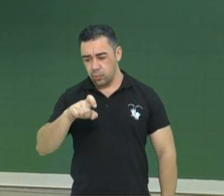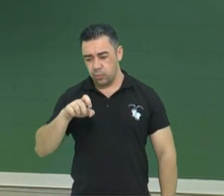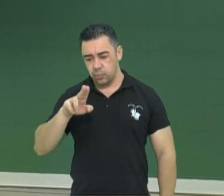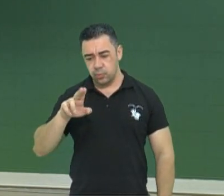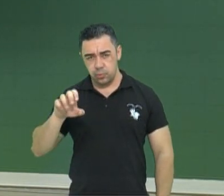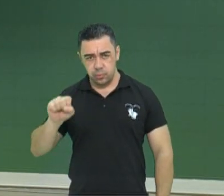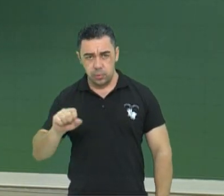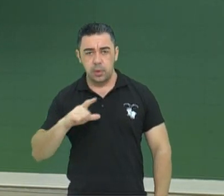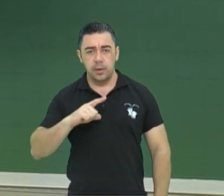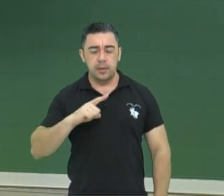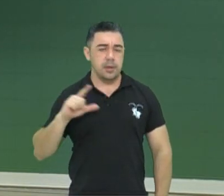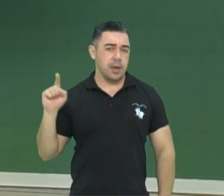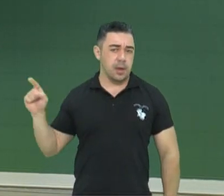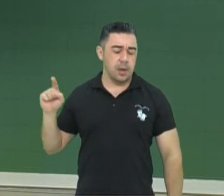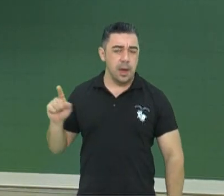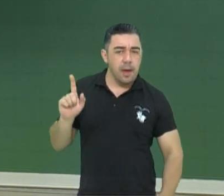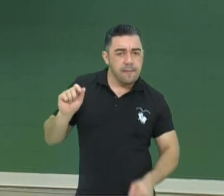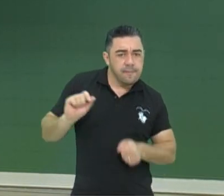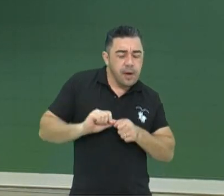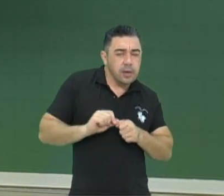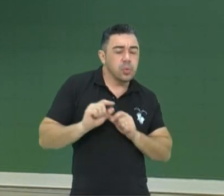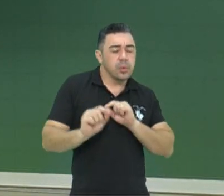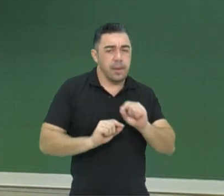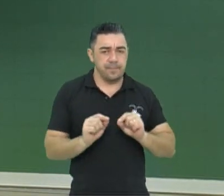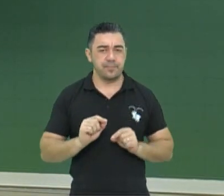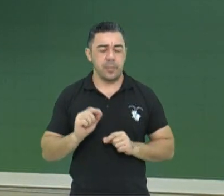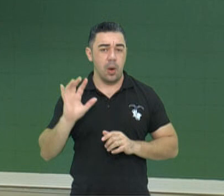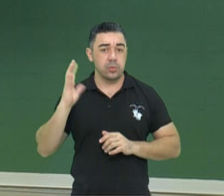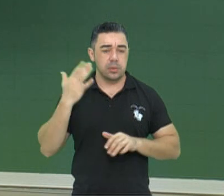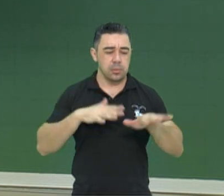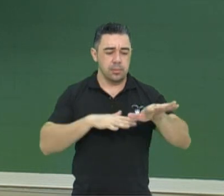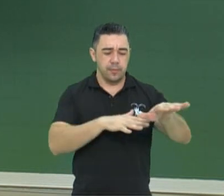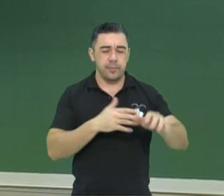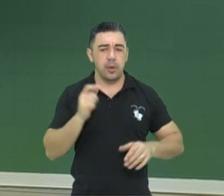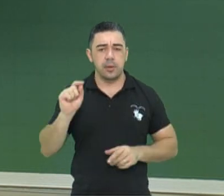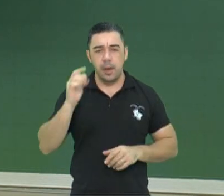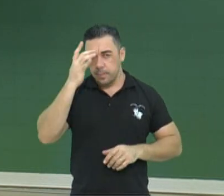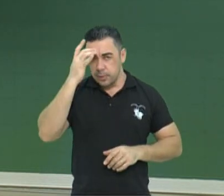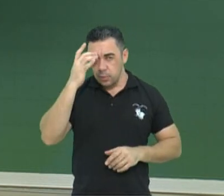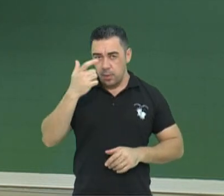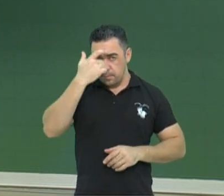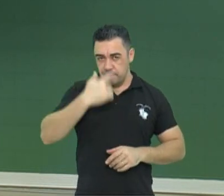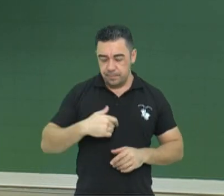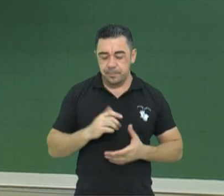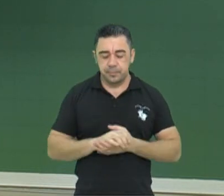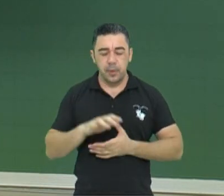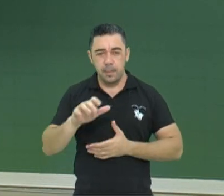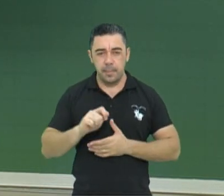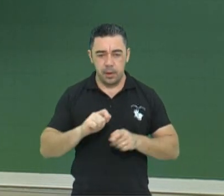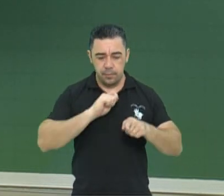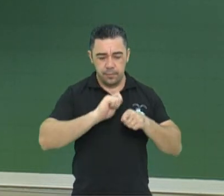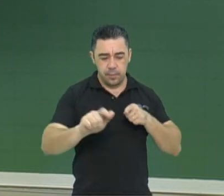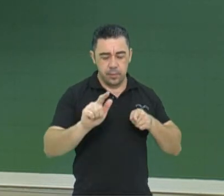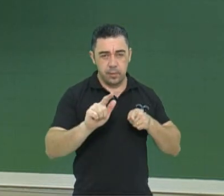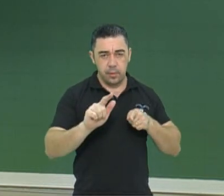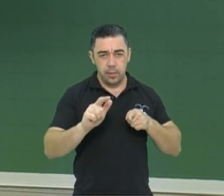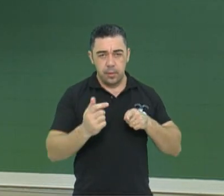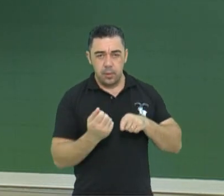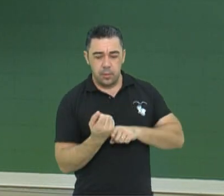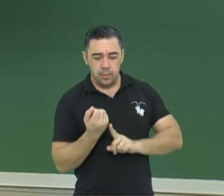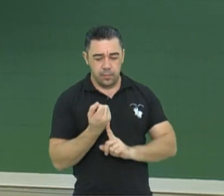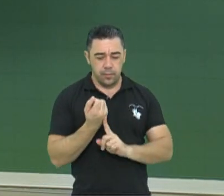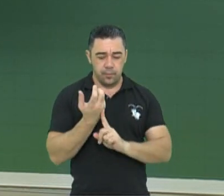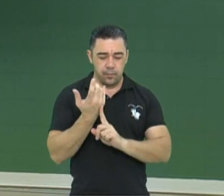ela é intitulada como happening, que a pessoa ela pega uma caixa de fósforo e queima um fósforo. E ela pode